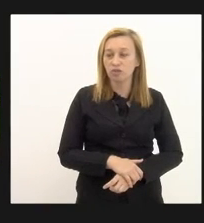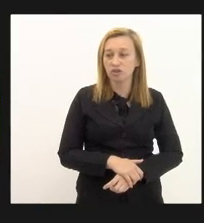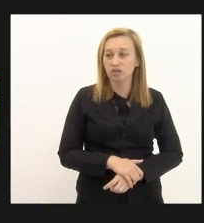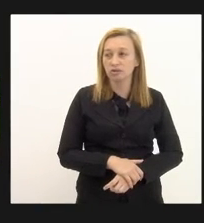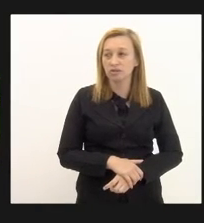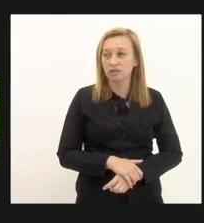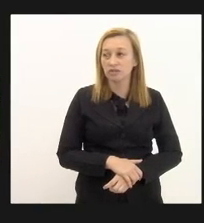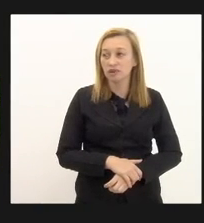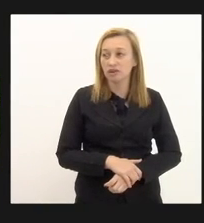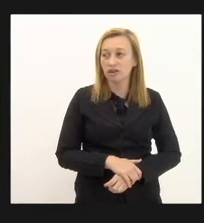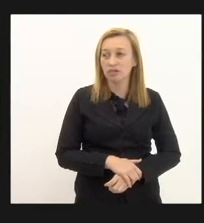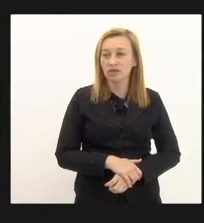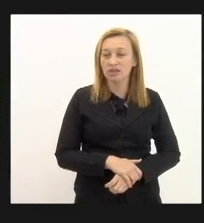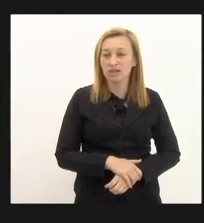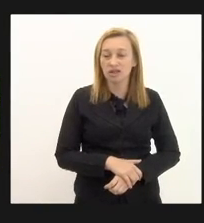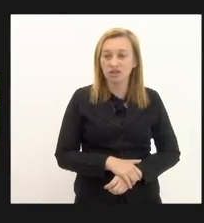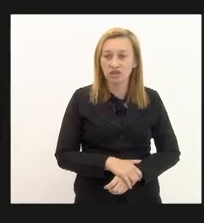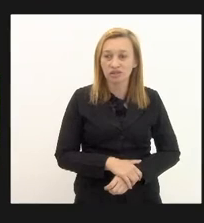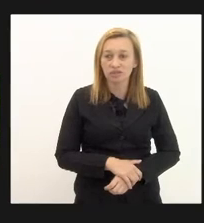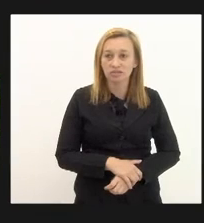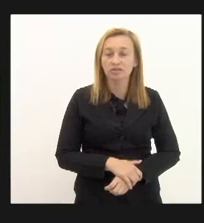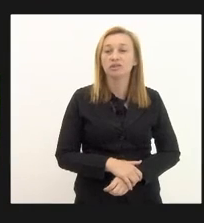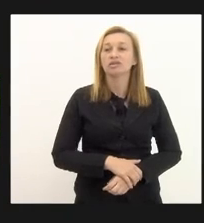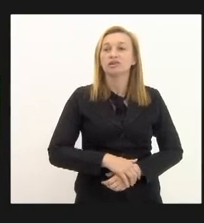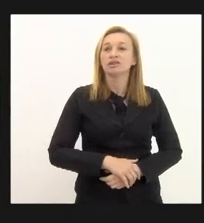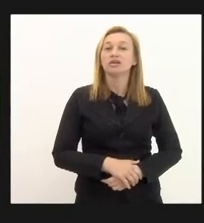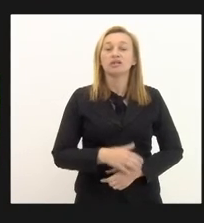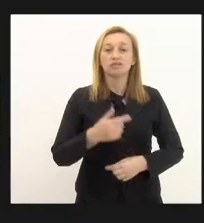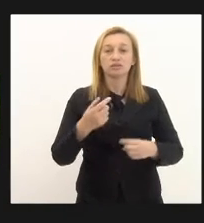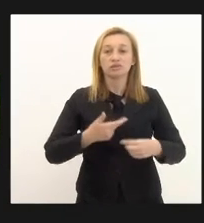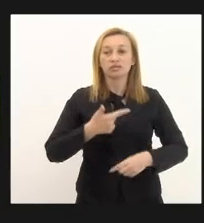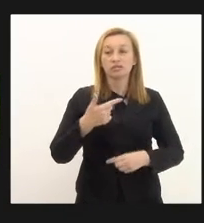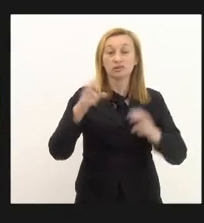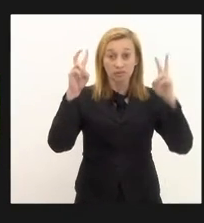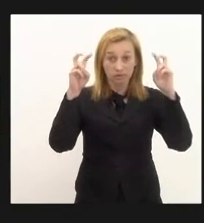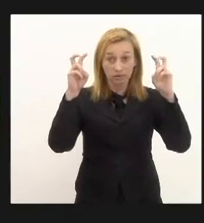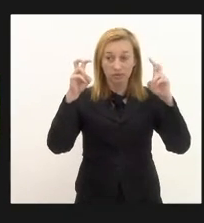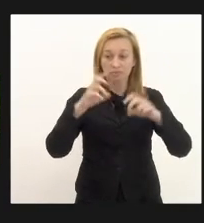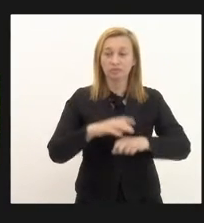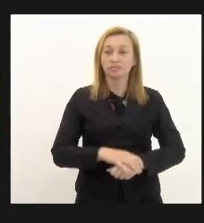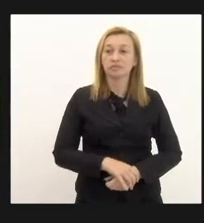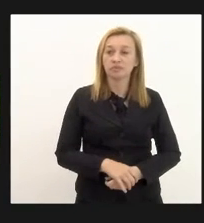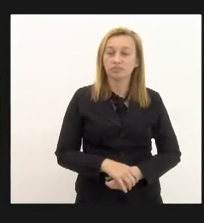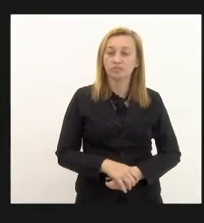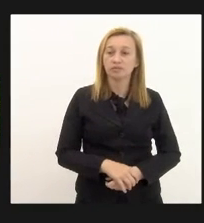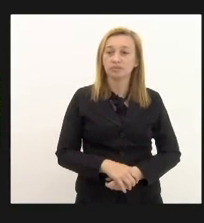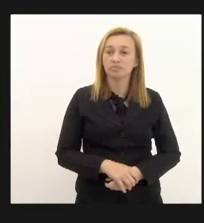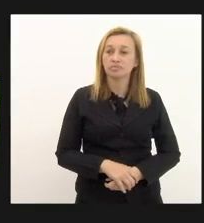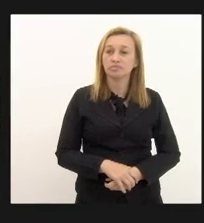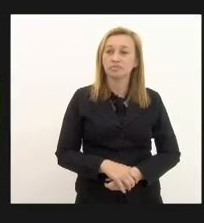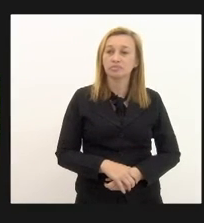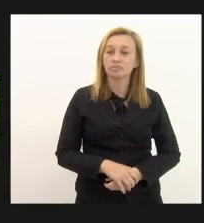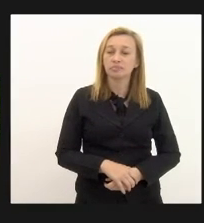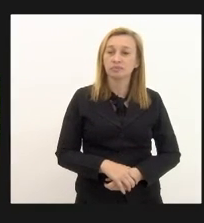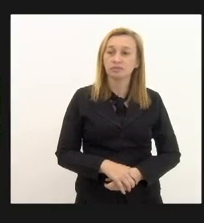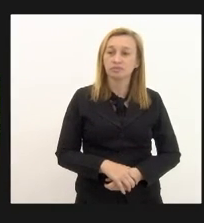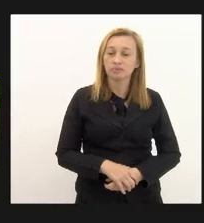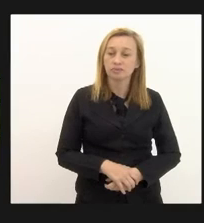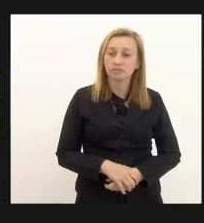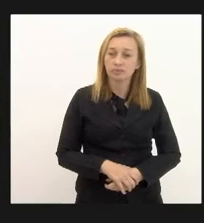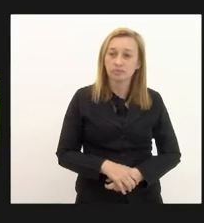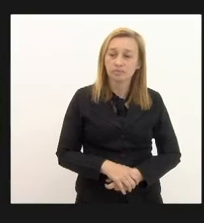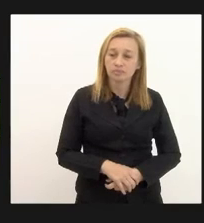fazer é é a segunda a seguinte questão e quem tava aqui